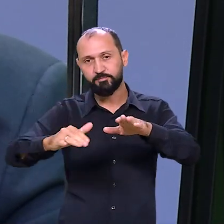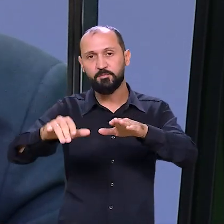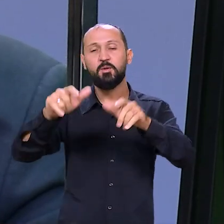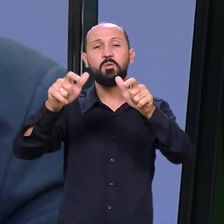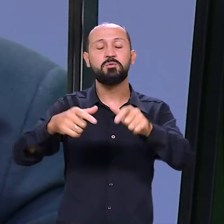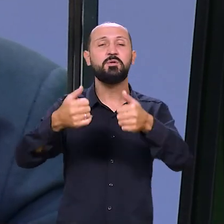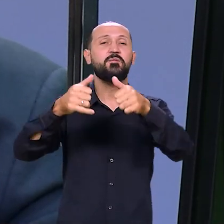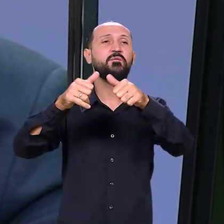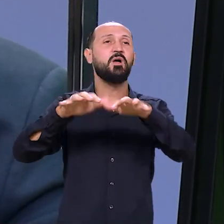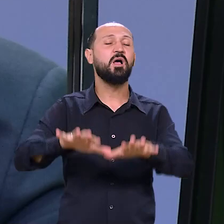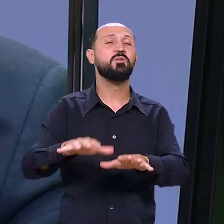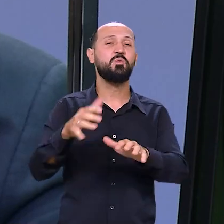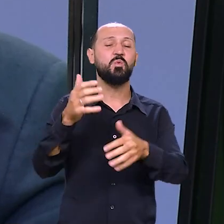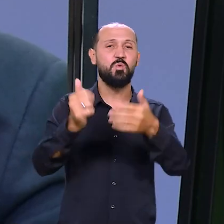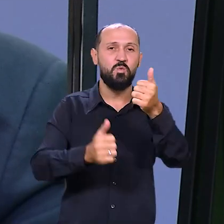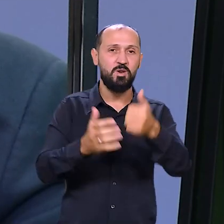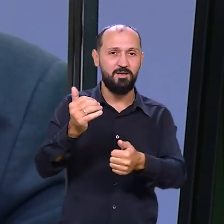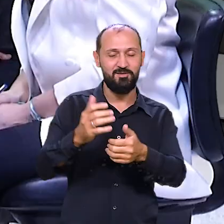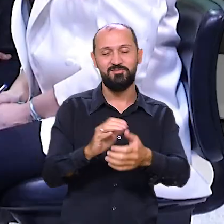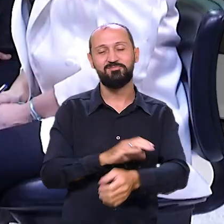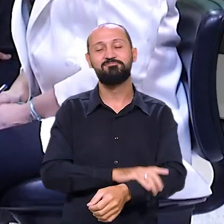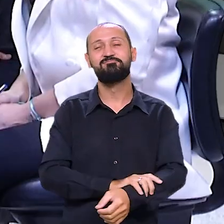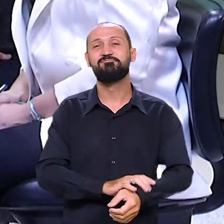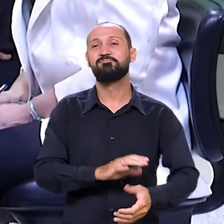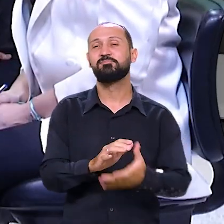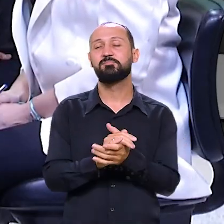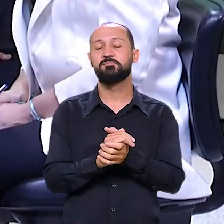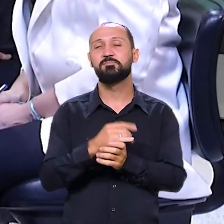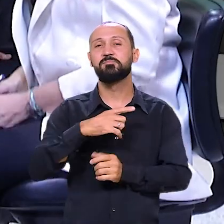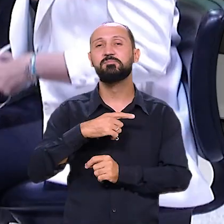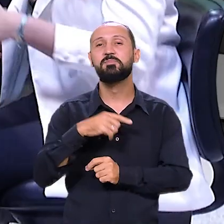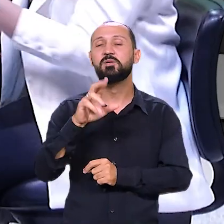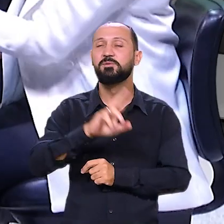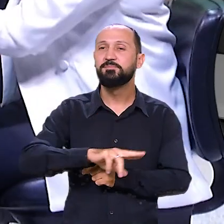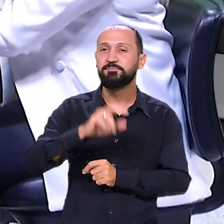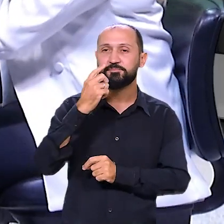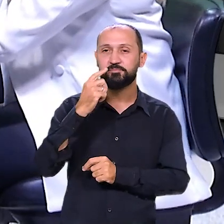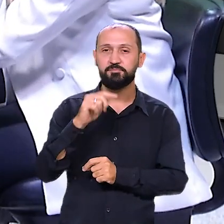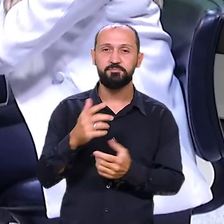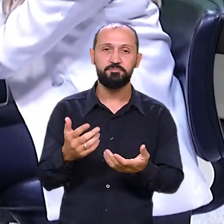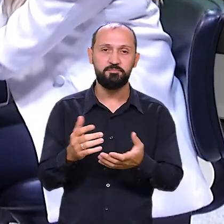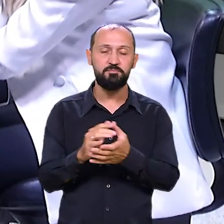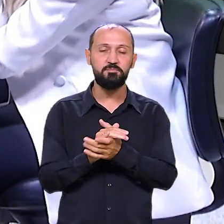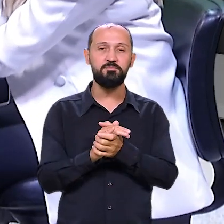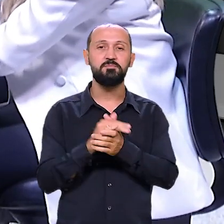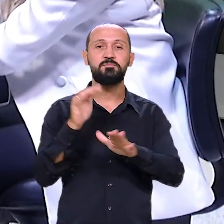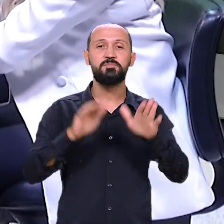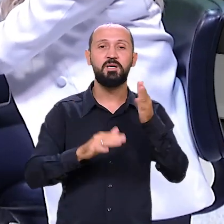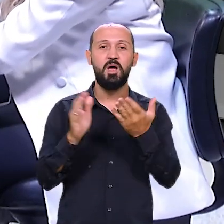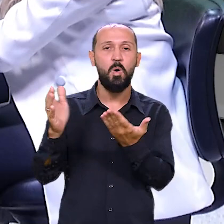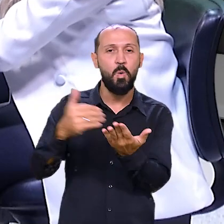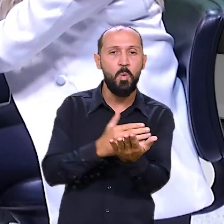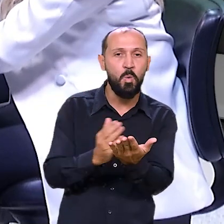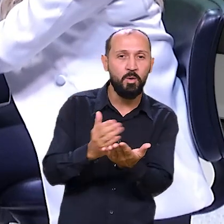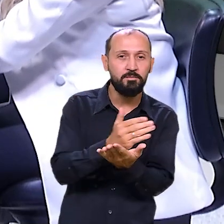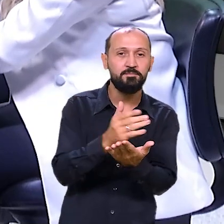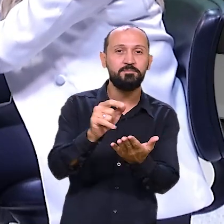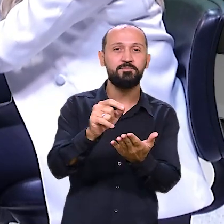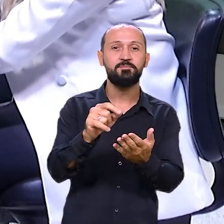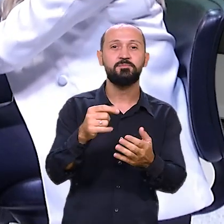tipos de cultura é onde tem ficado o leite. É a alternativa que tem restado para esses produtores. E muitas vezes a